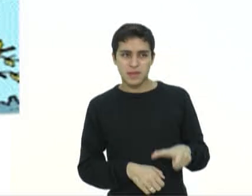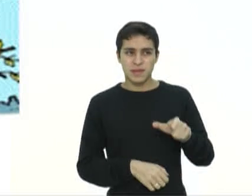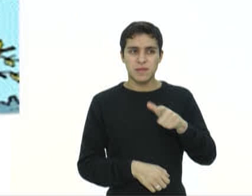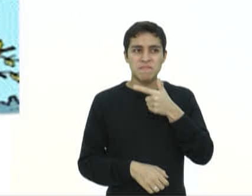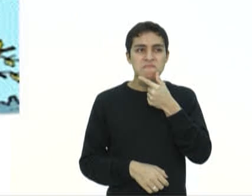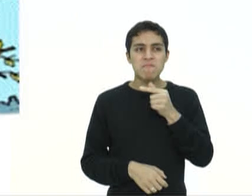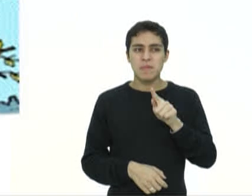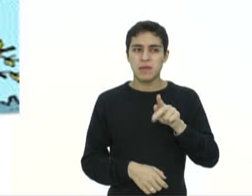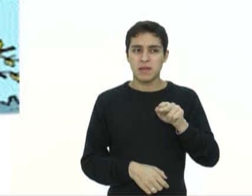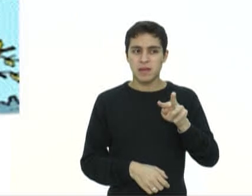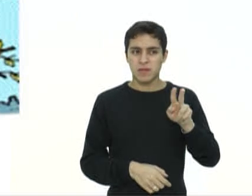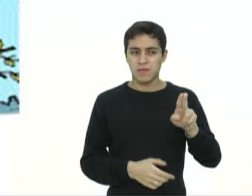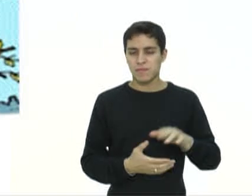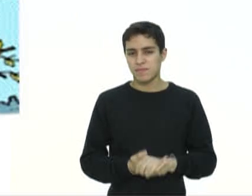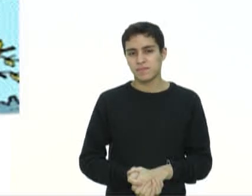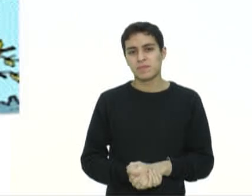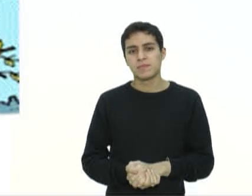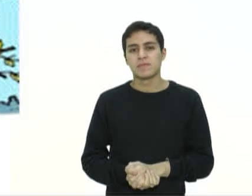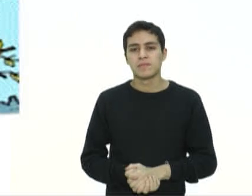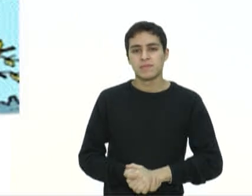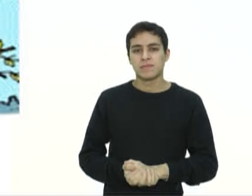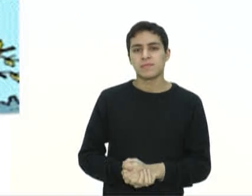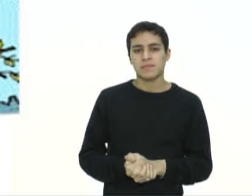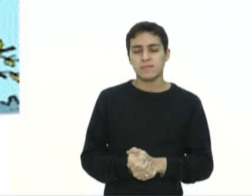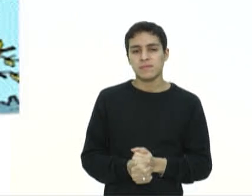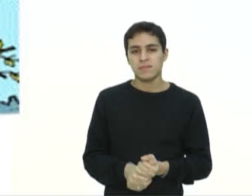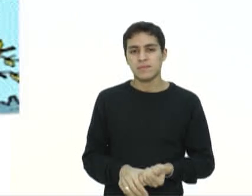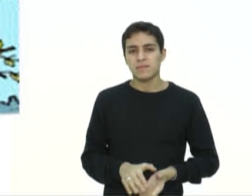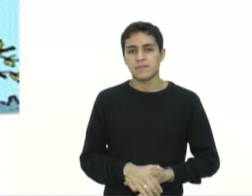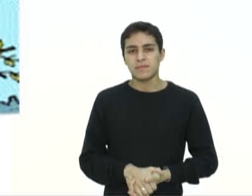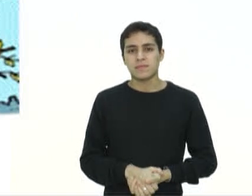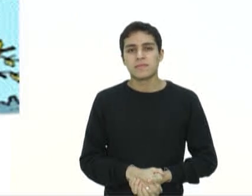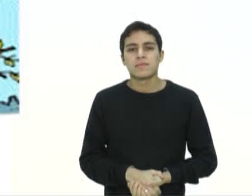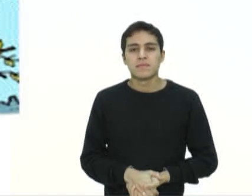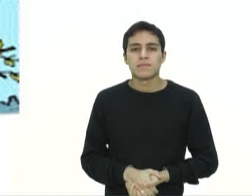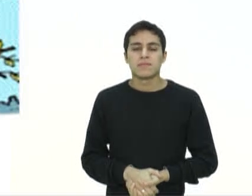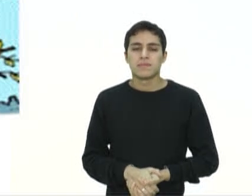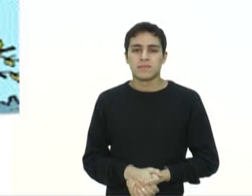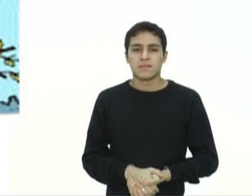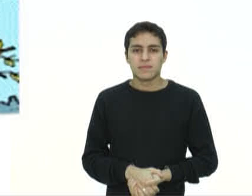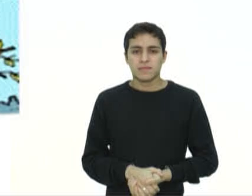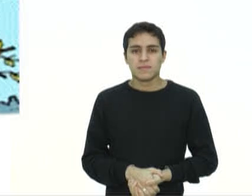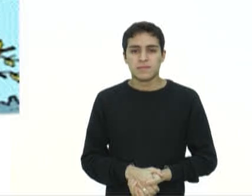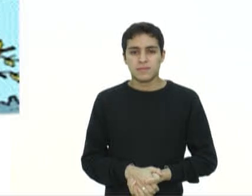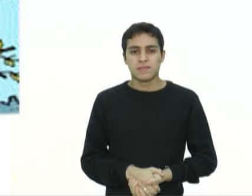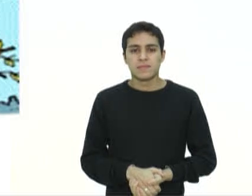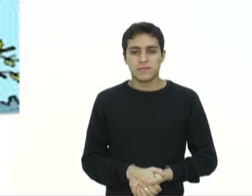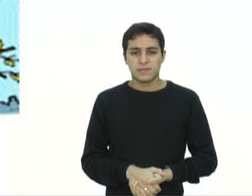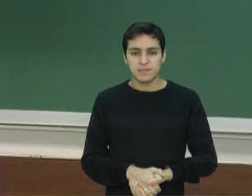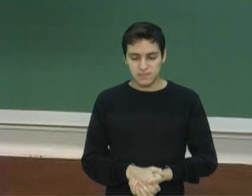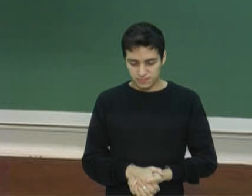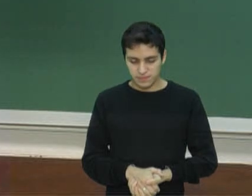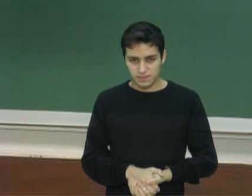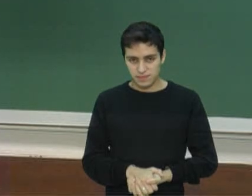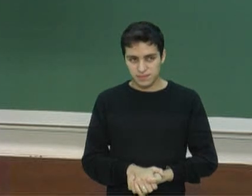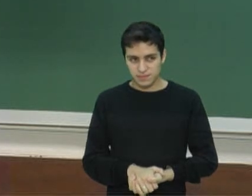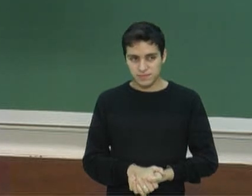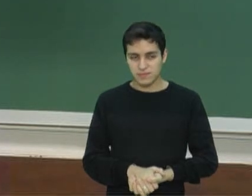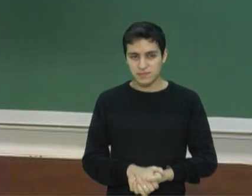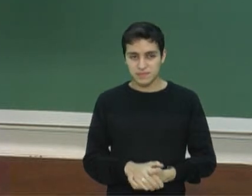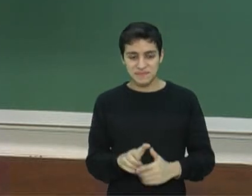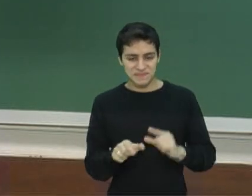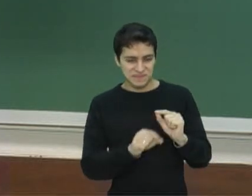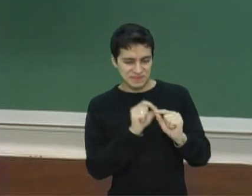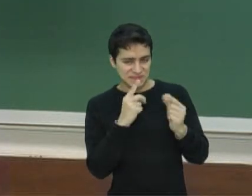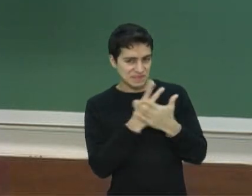não está? Zero. Isso me passa por irme por las ramas. Ele pensa ali de novo, olha o que